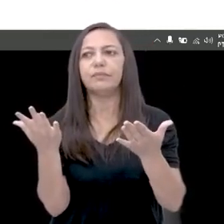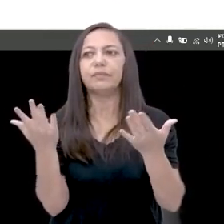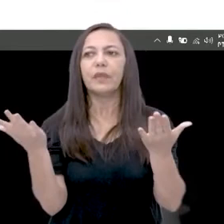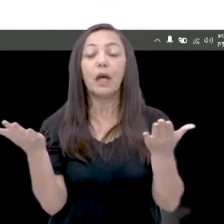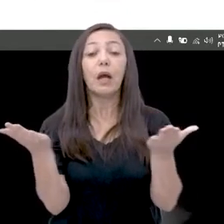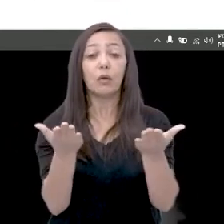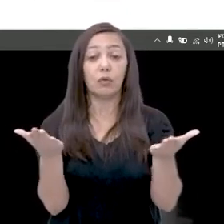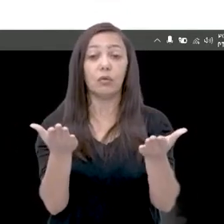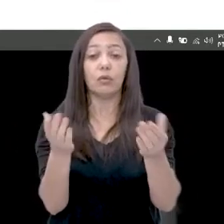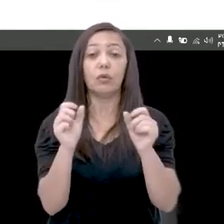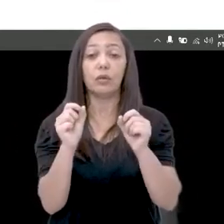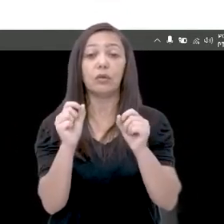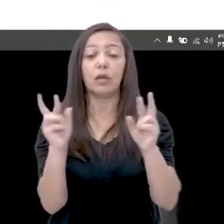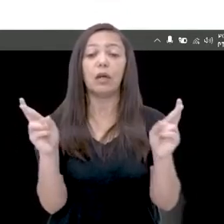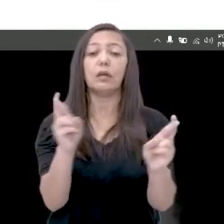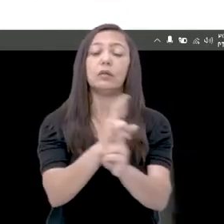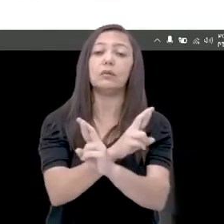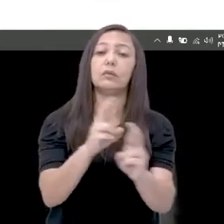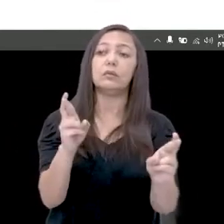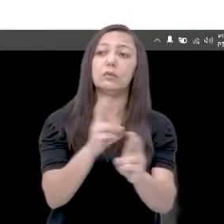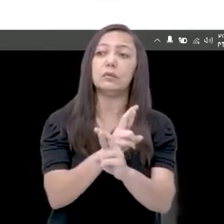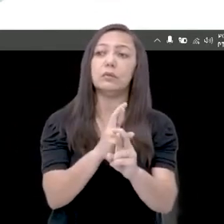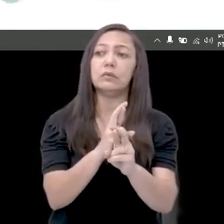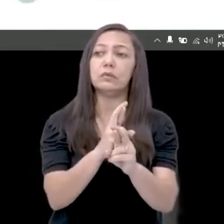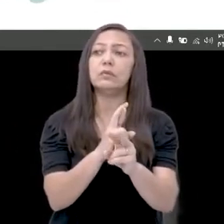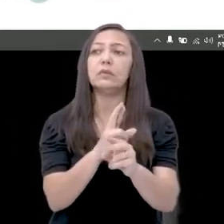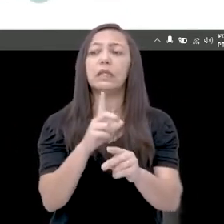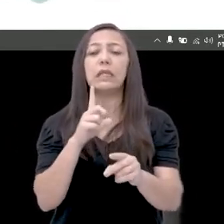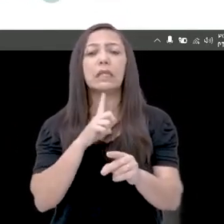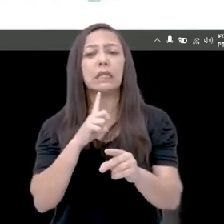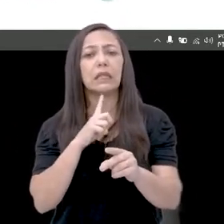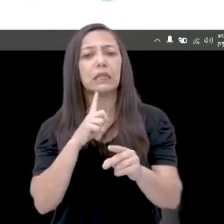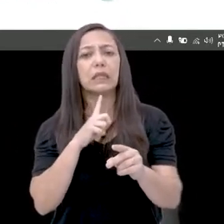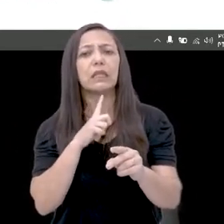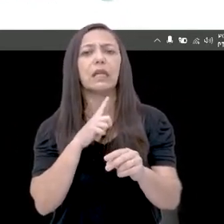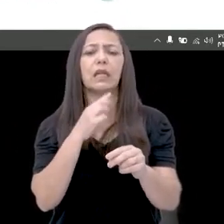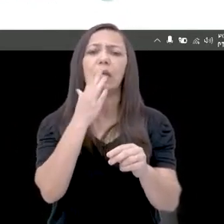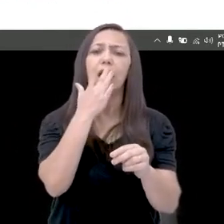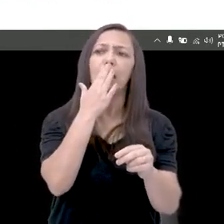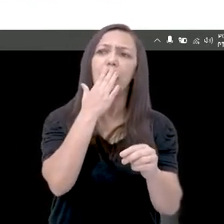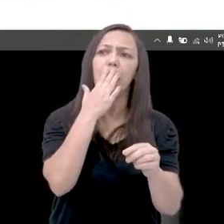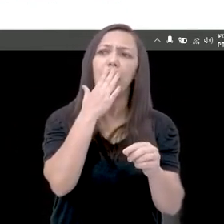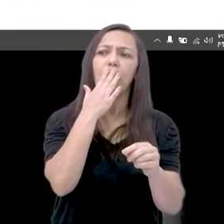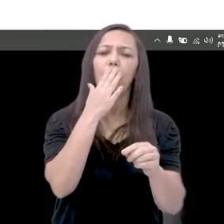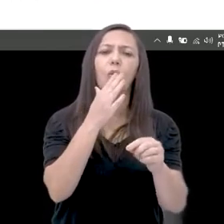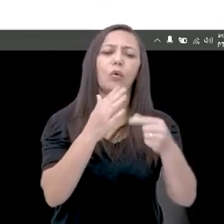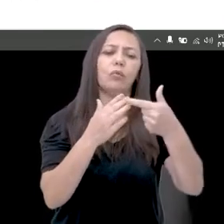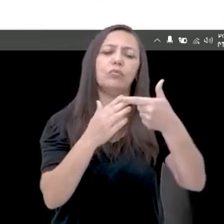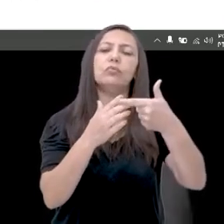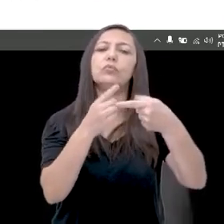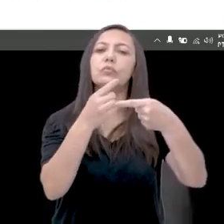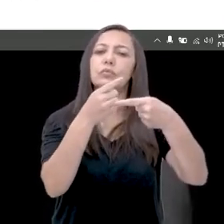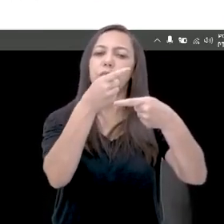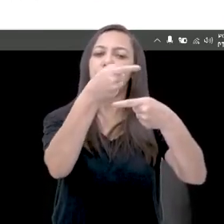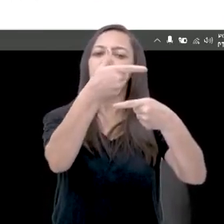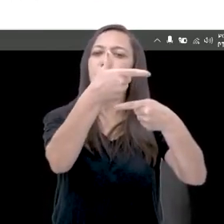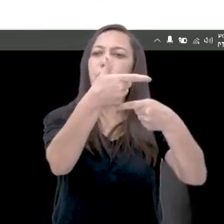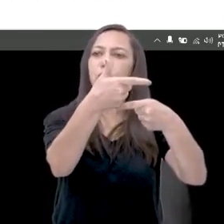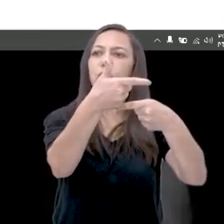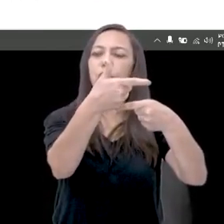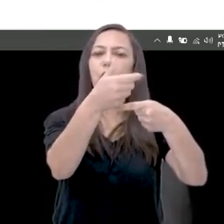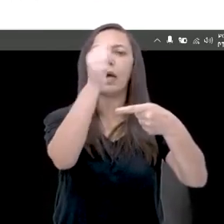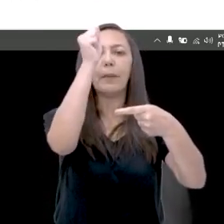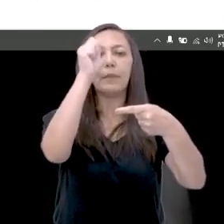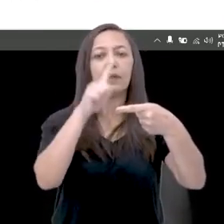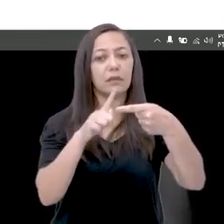E vejam que, nesse caso, a razão envolve uma das partes e o todo. Uma das partes,